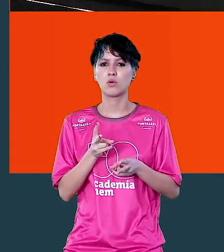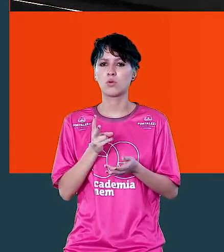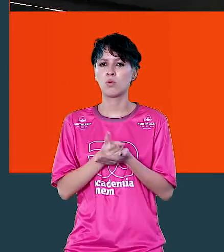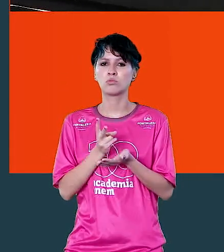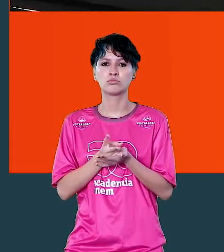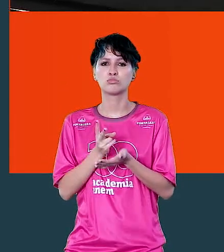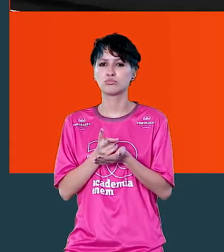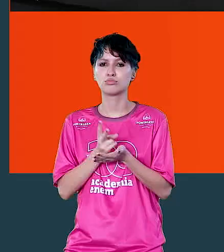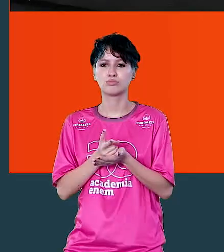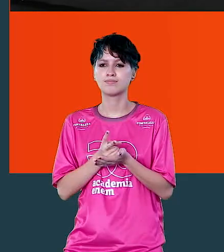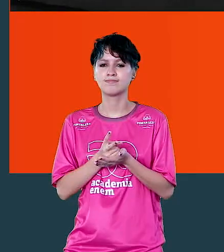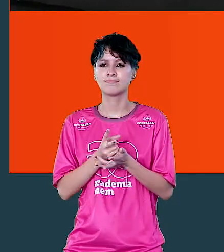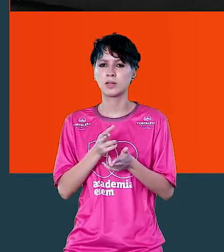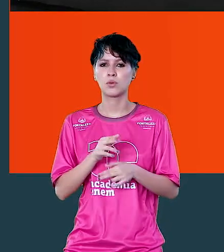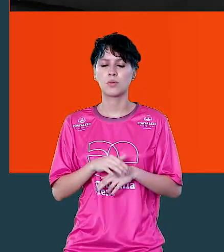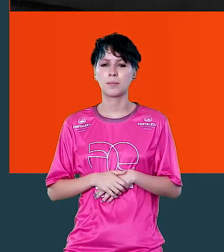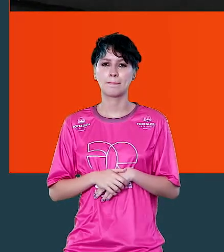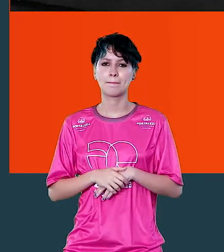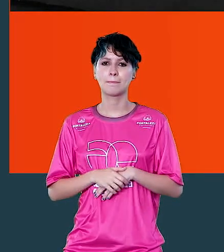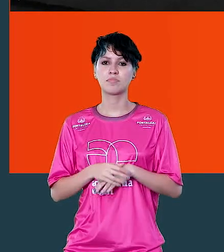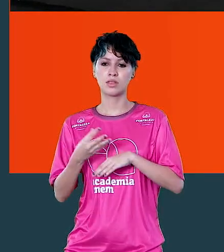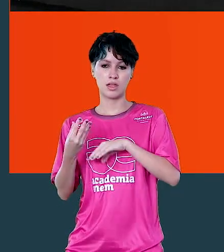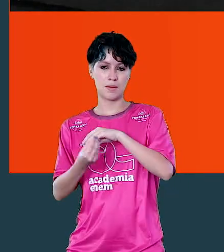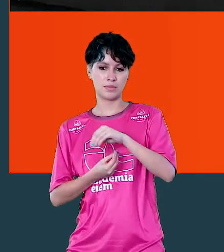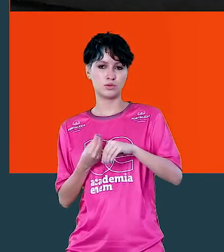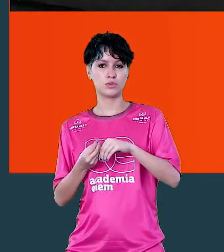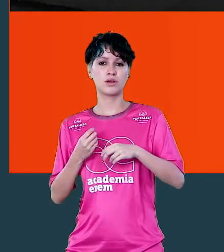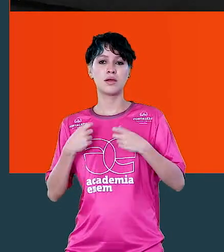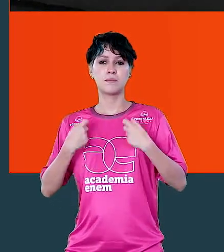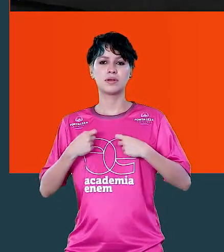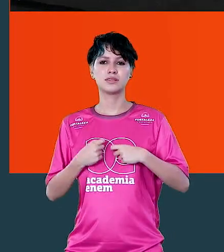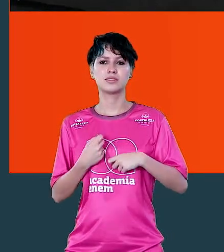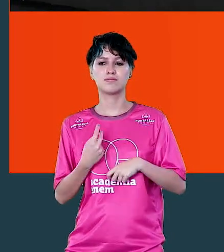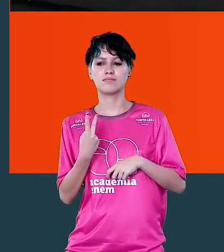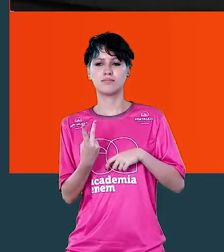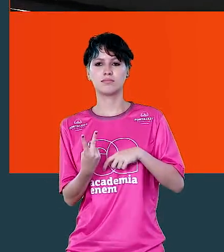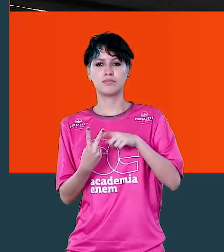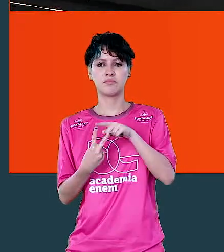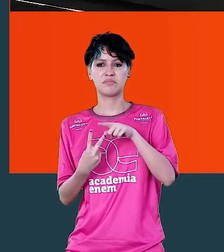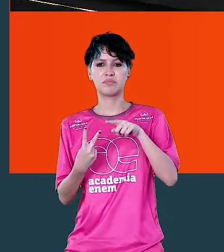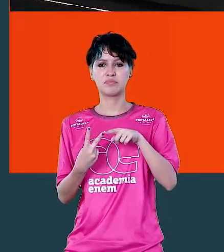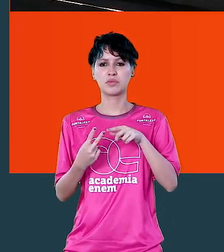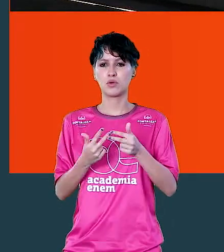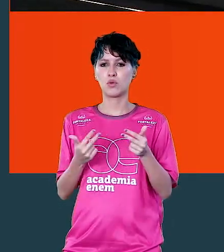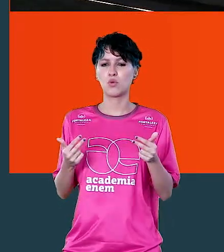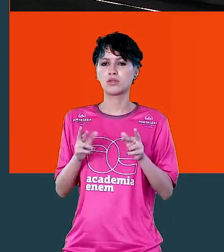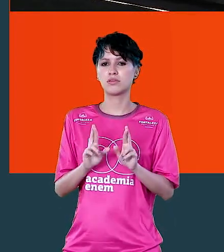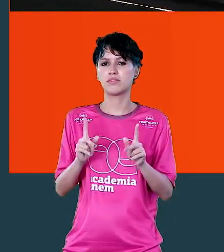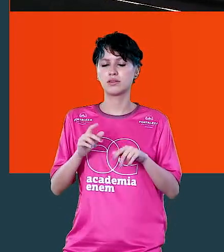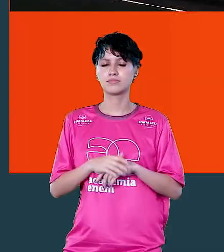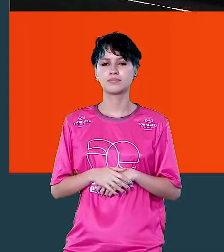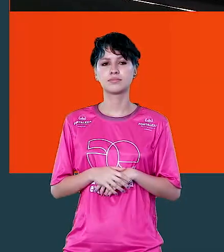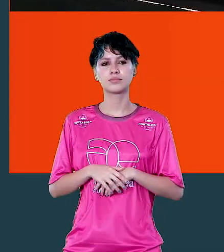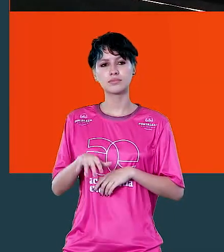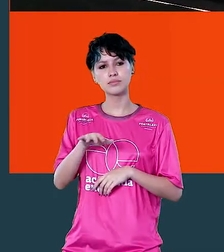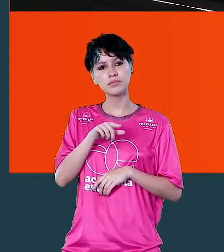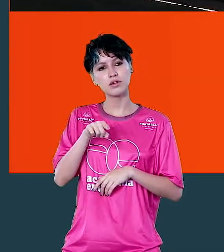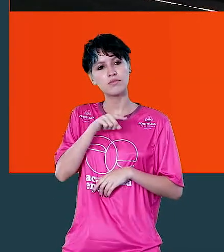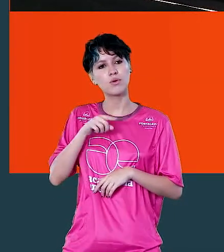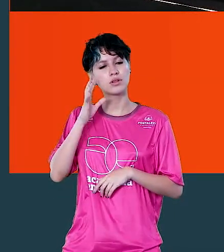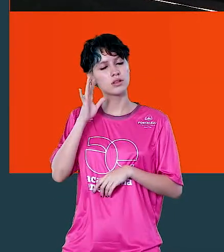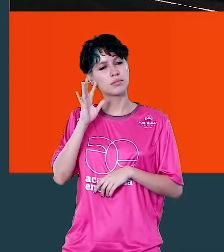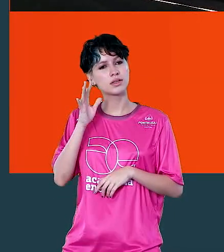a união de 2 coisas que são diferentes. Vou te dar um exemplo. Você vai fazer um suco quando chegar em casa. Um